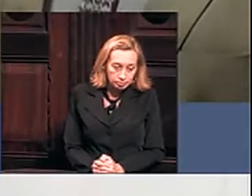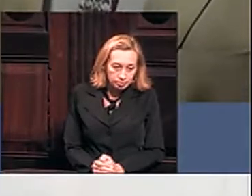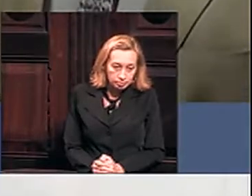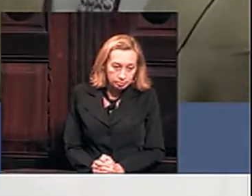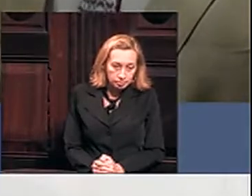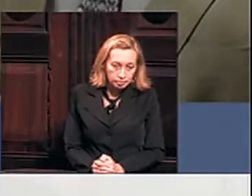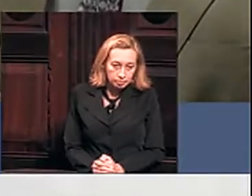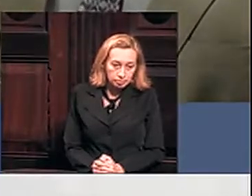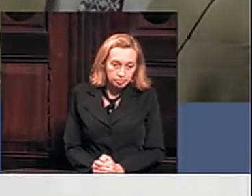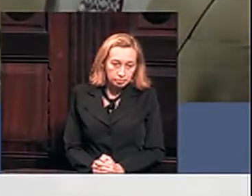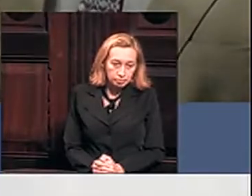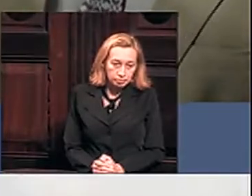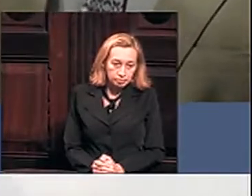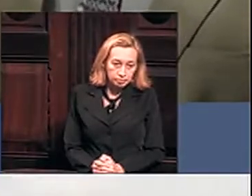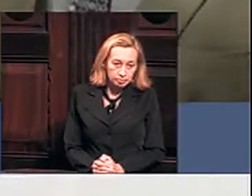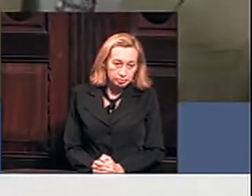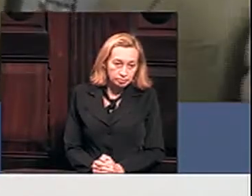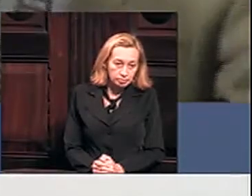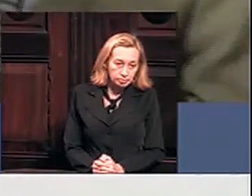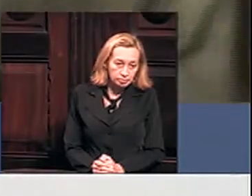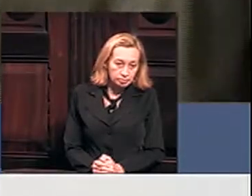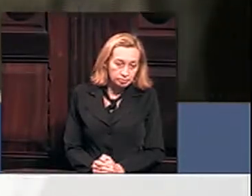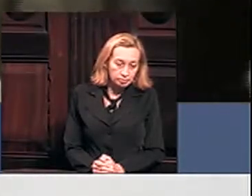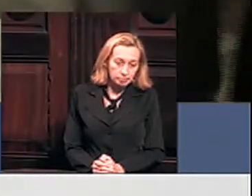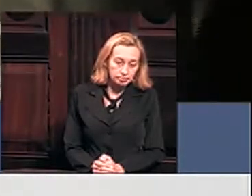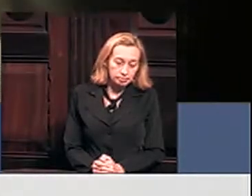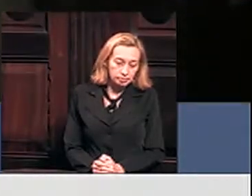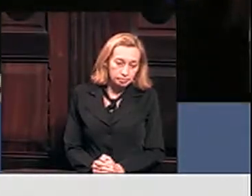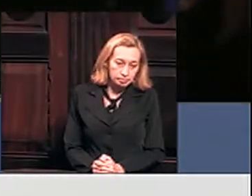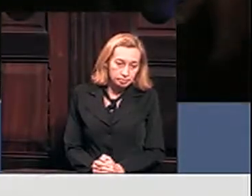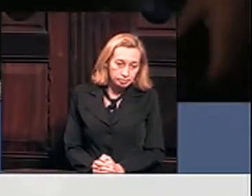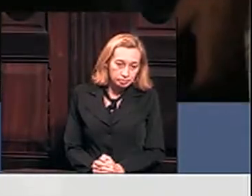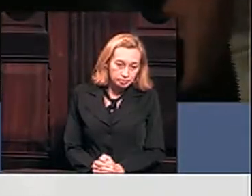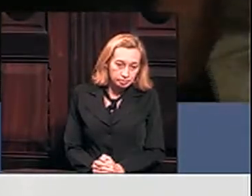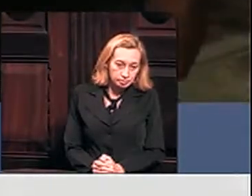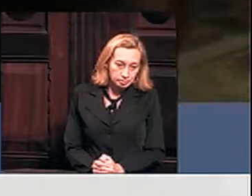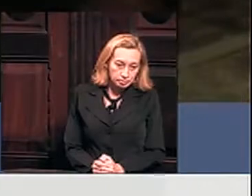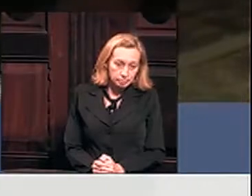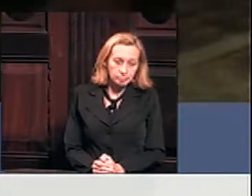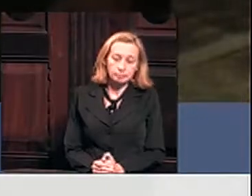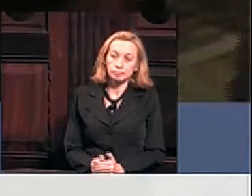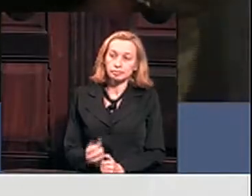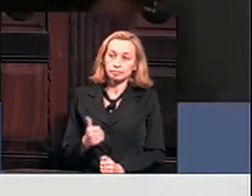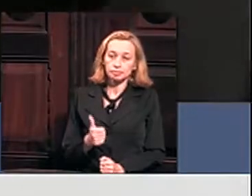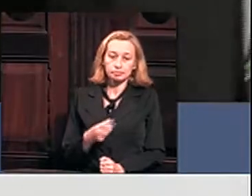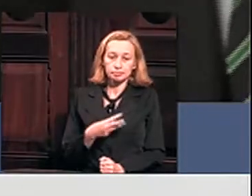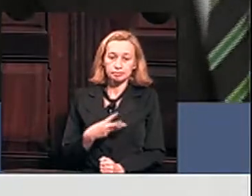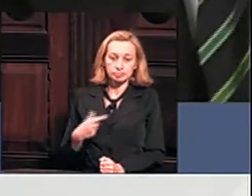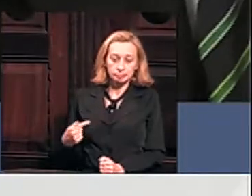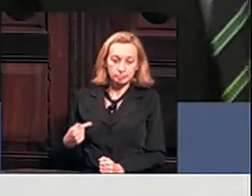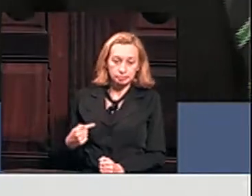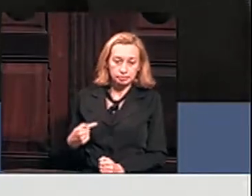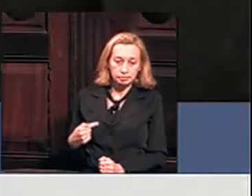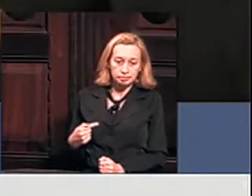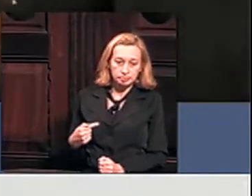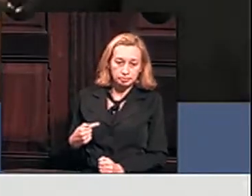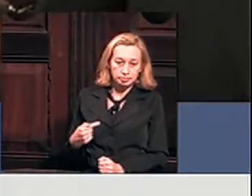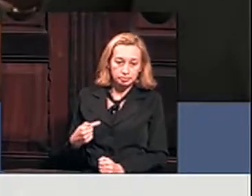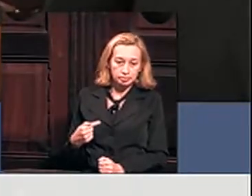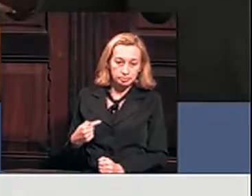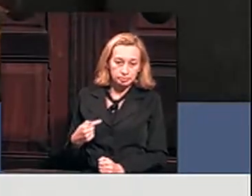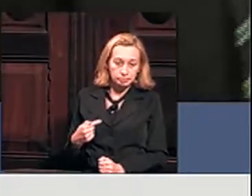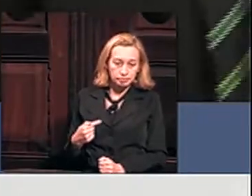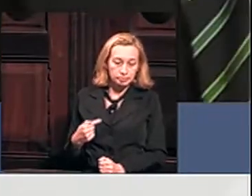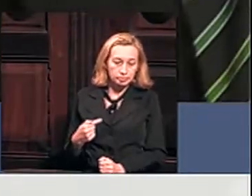por partes. Nós vamos fazer a 37. Isso. Nós vamos aceitar a 37